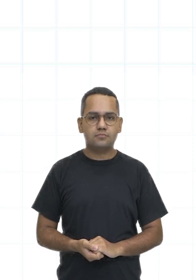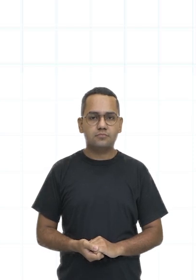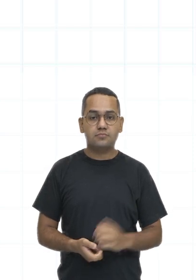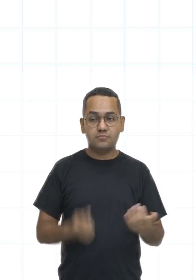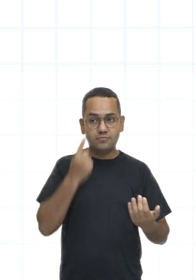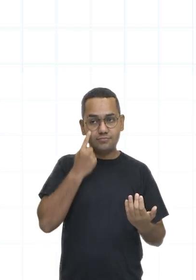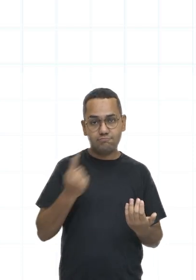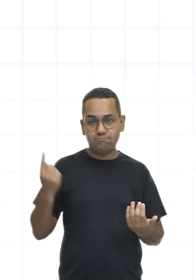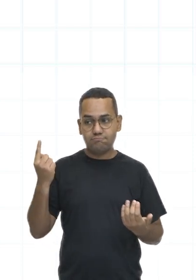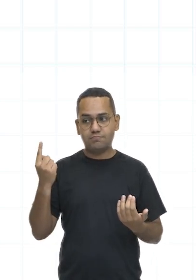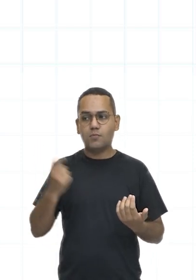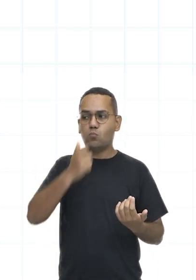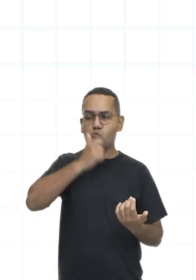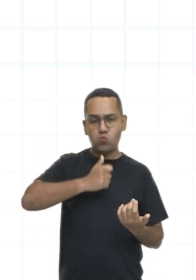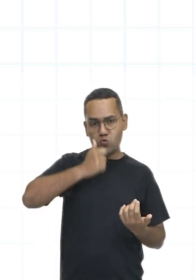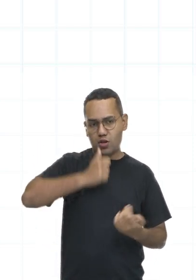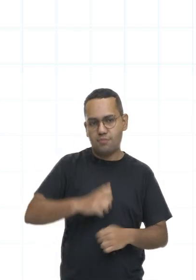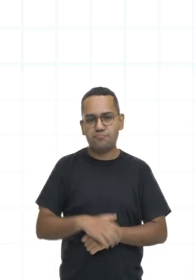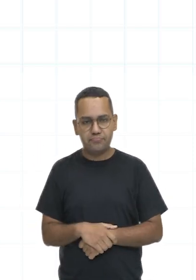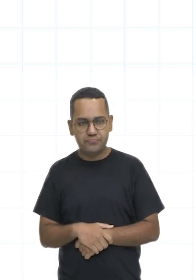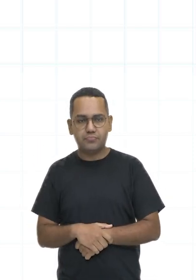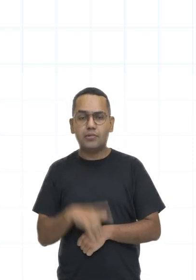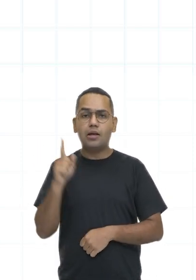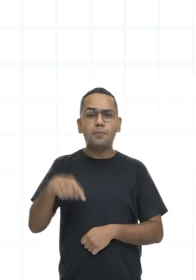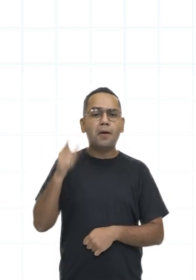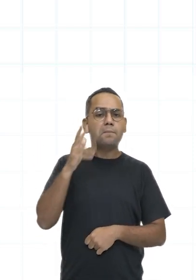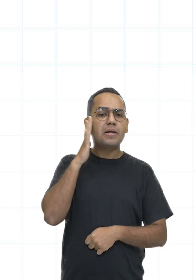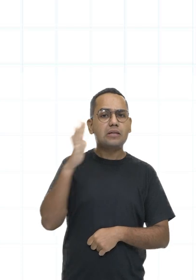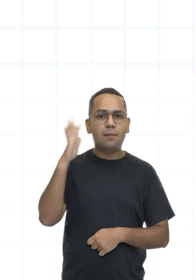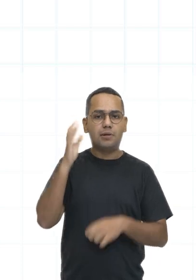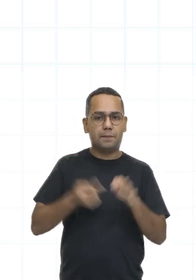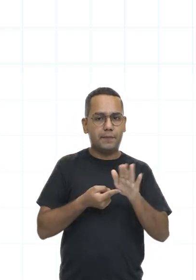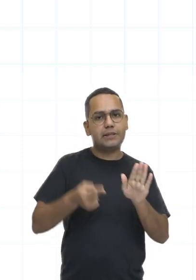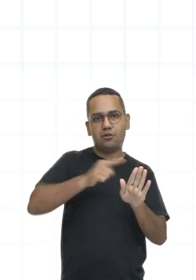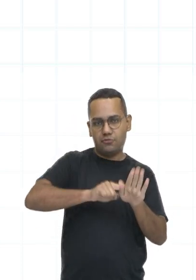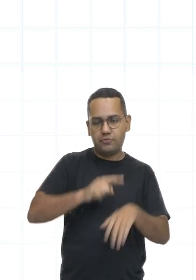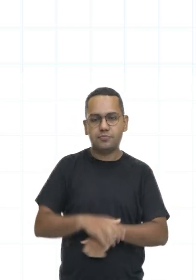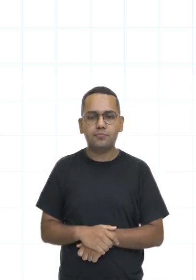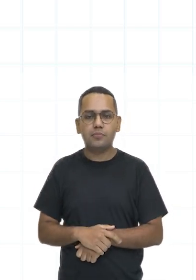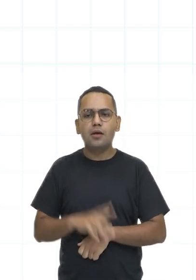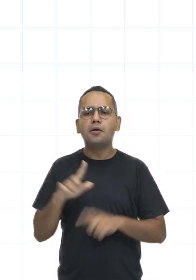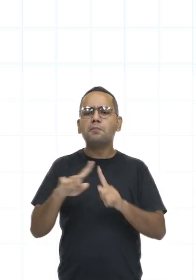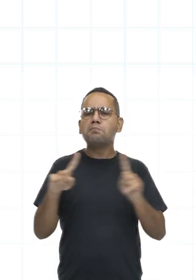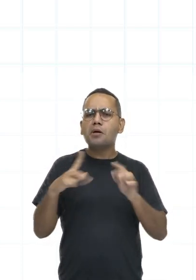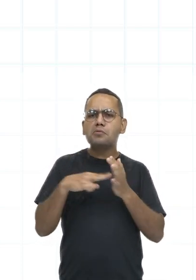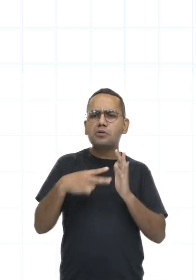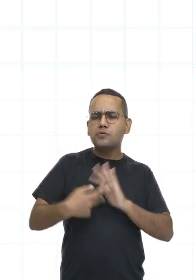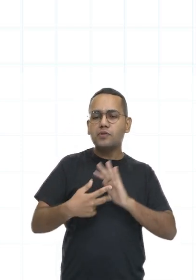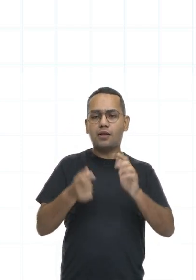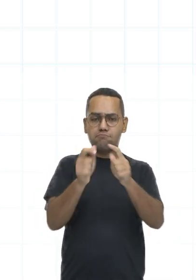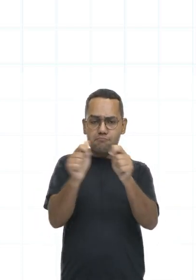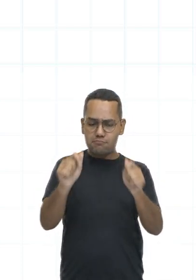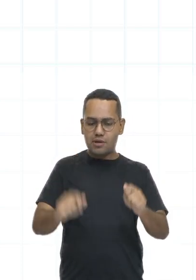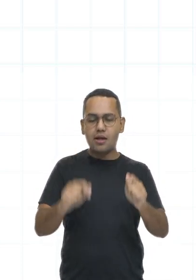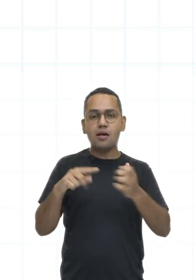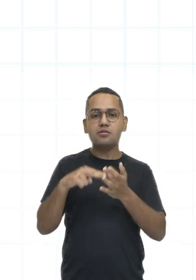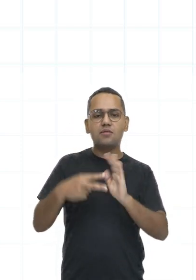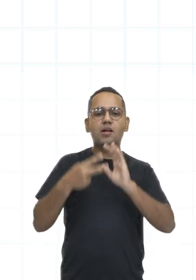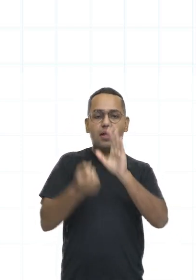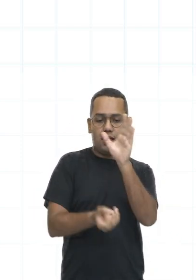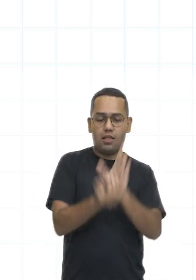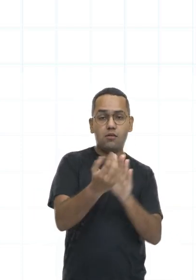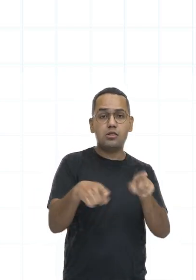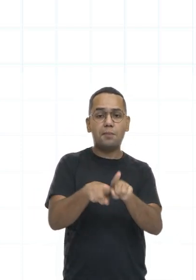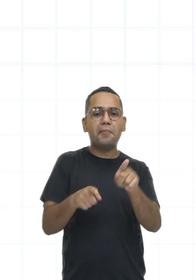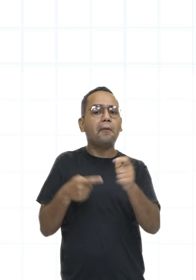tecelã, simbólico e metafórico, o ato de tecer representa a criação e o controle que